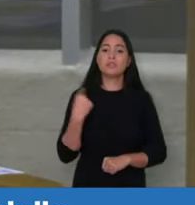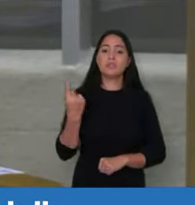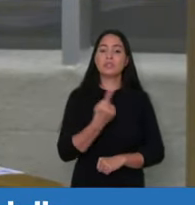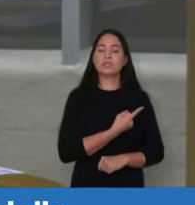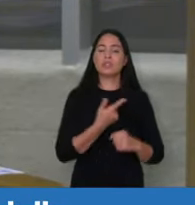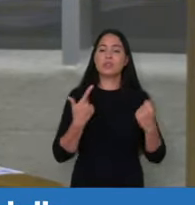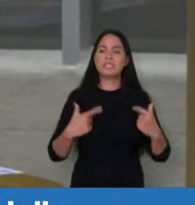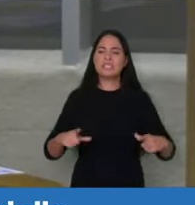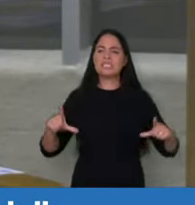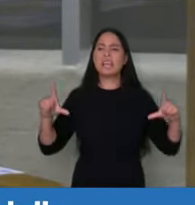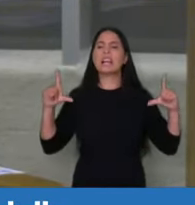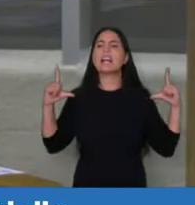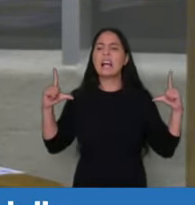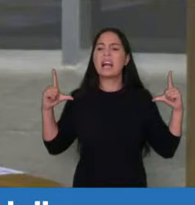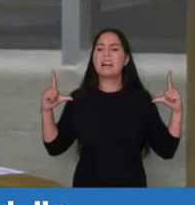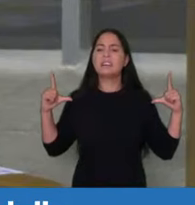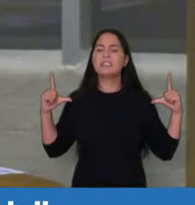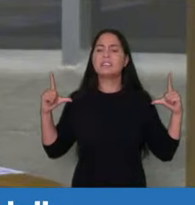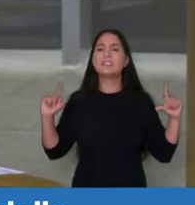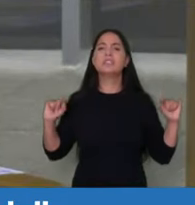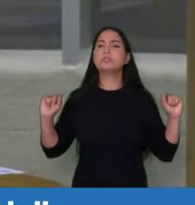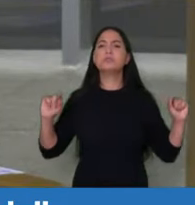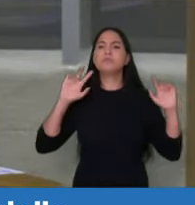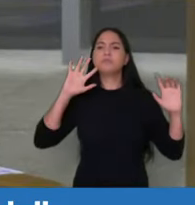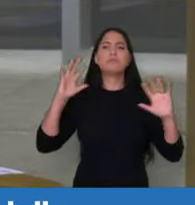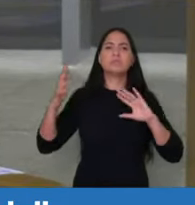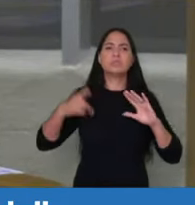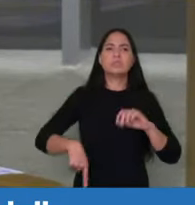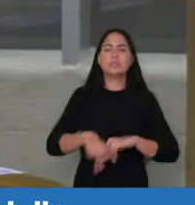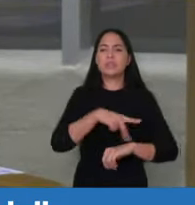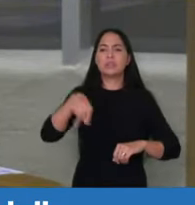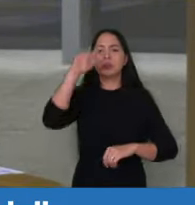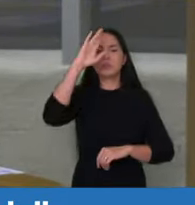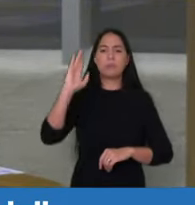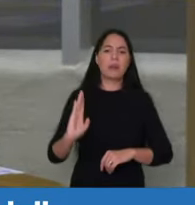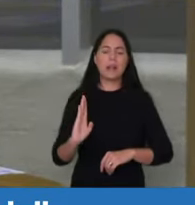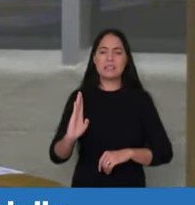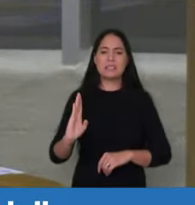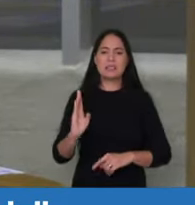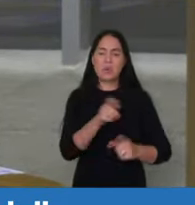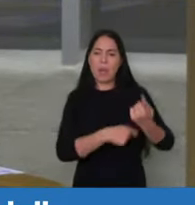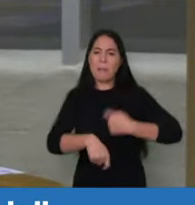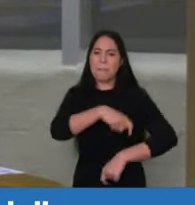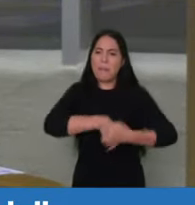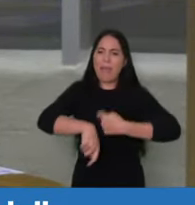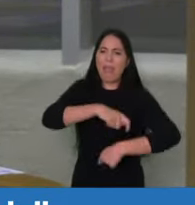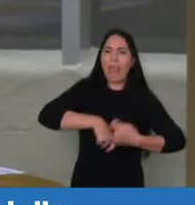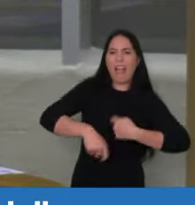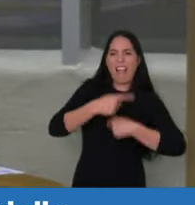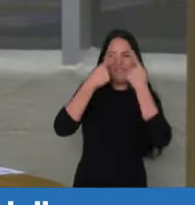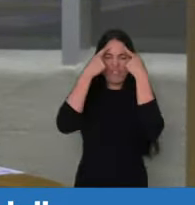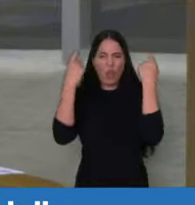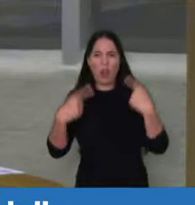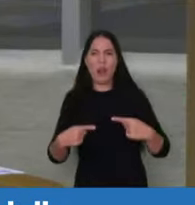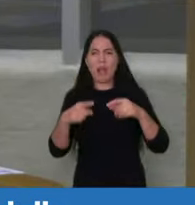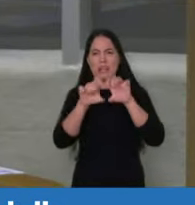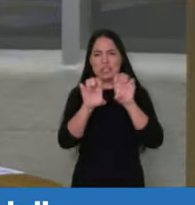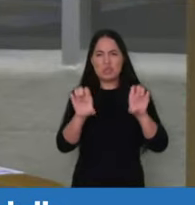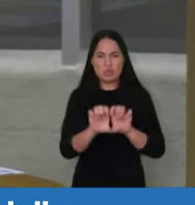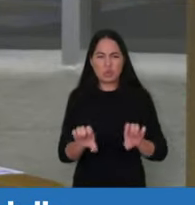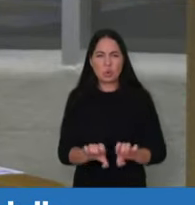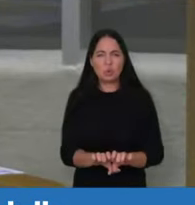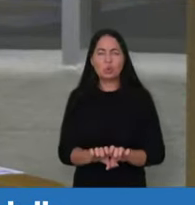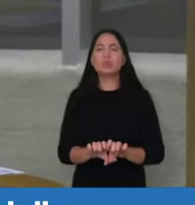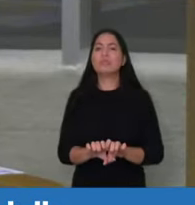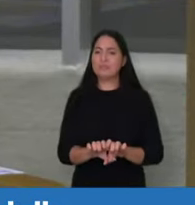a gente vê escancarar esse mercado da violência, né, que se institucionalizou historicamente no estado do Rio de